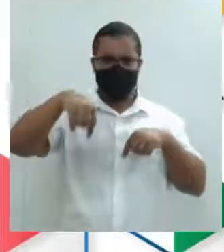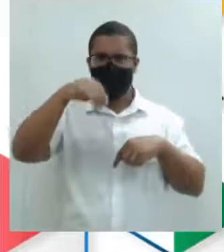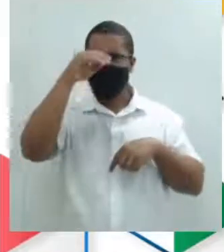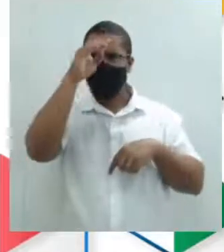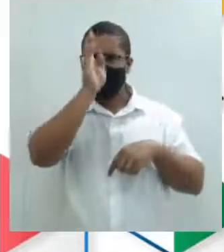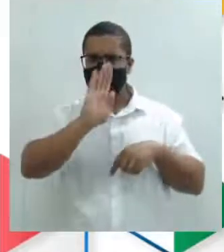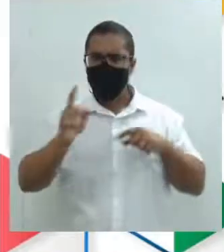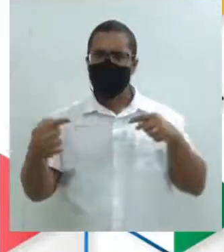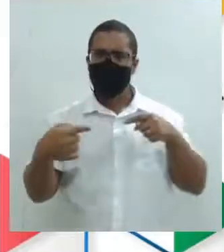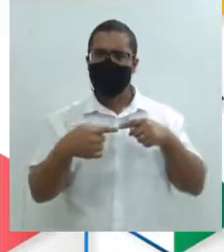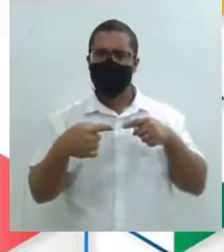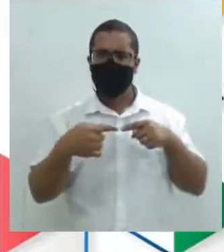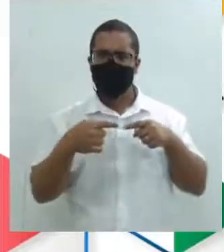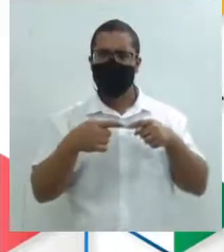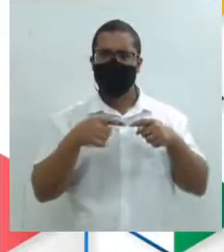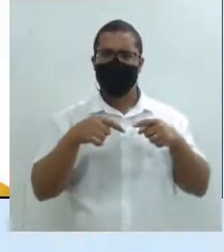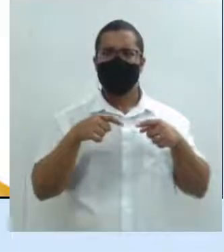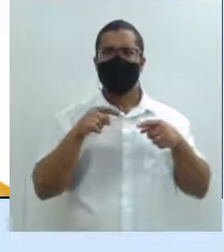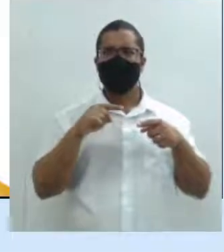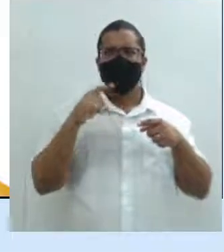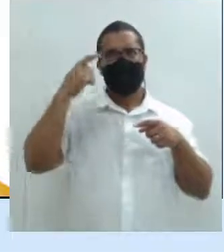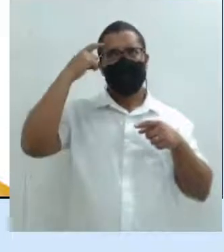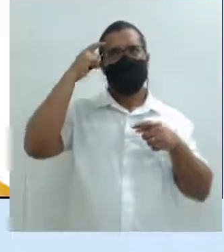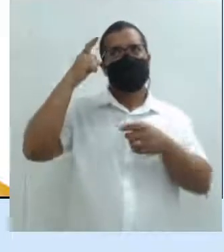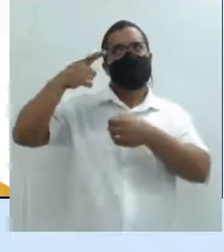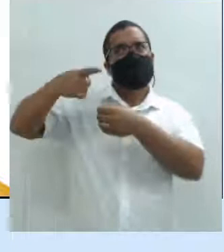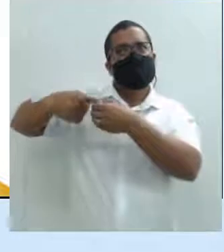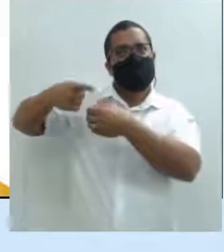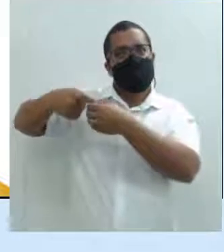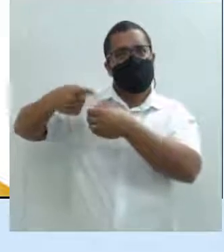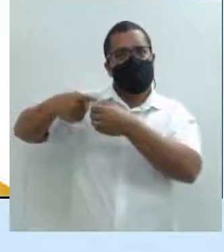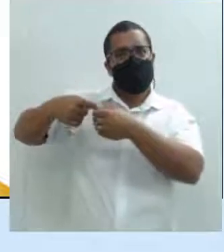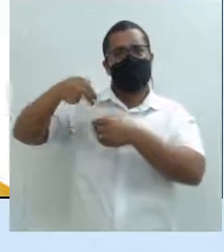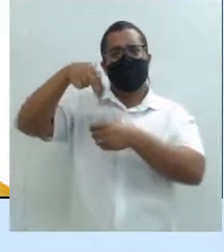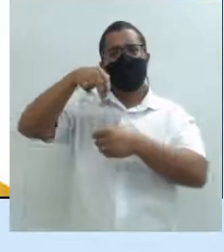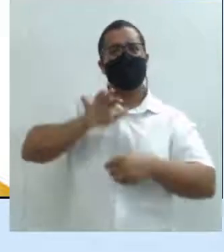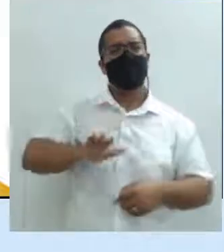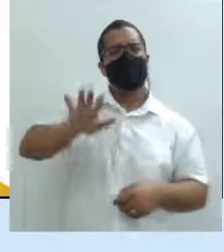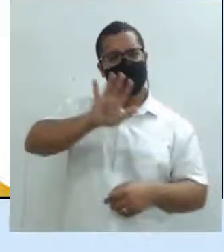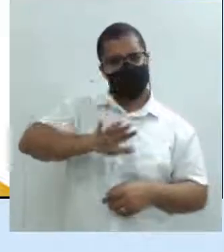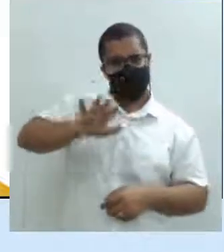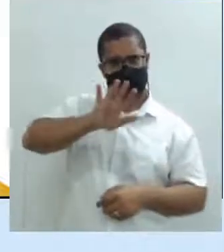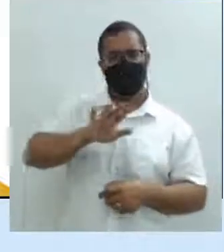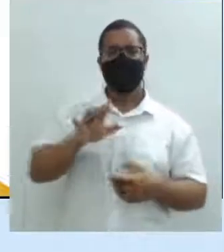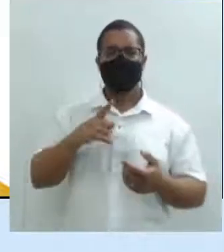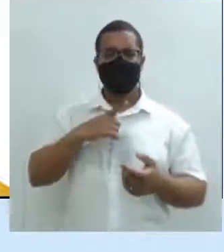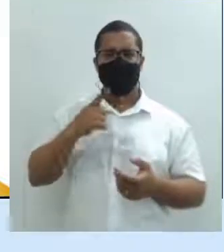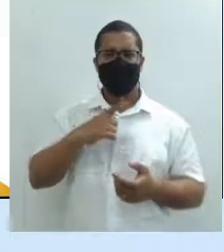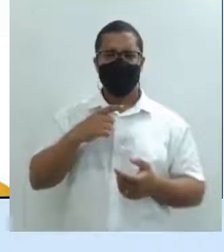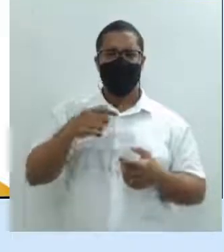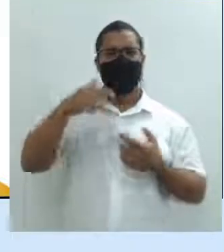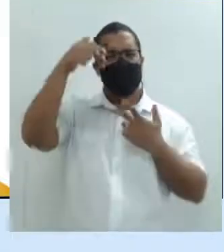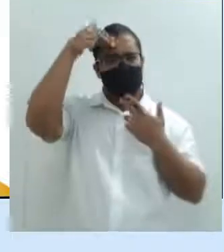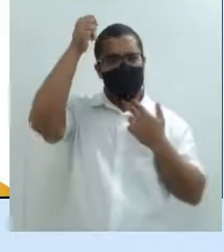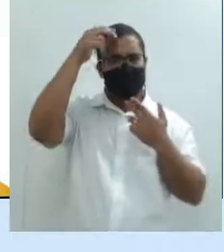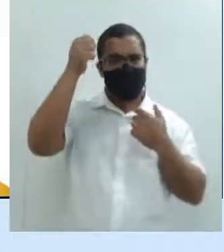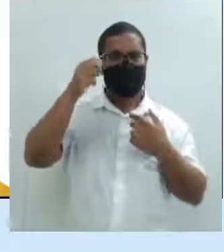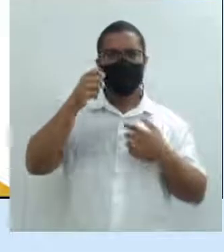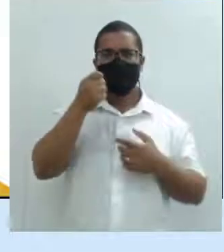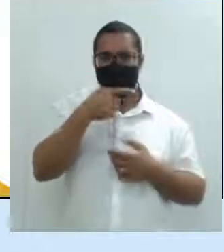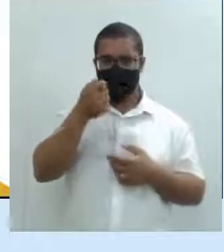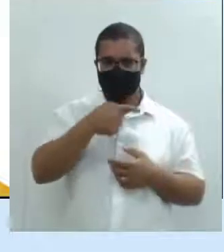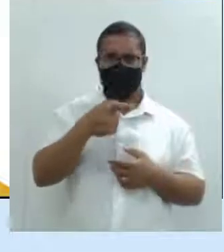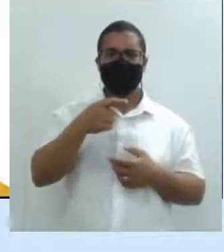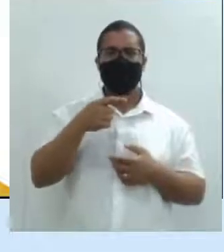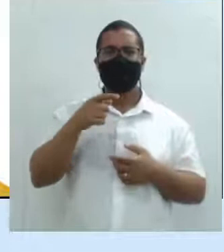muito associado ao interior, é muito associado ao Nordeste. Então, o perfil Bode Gaiato